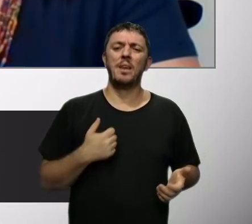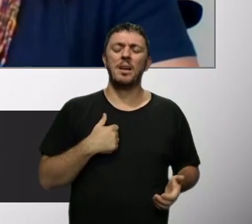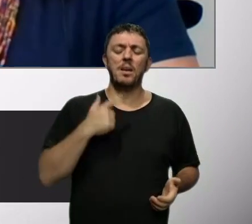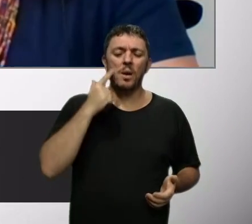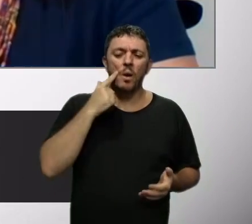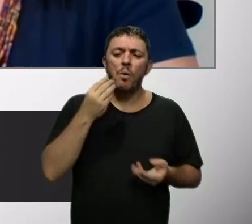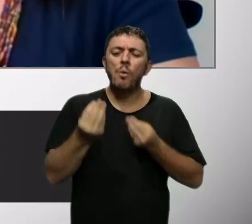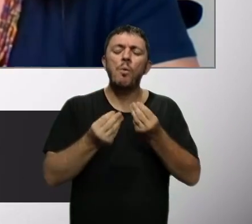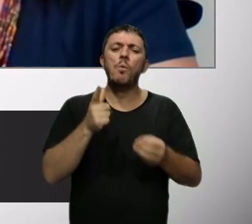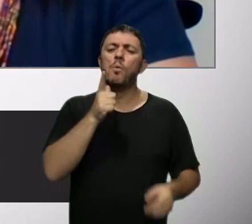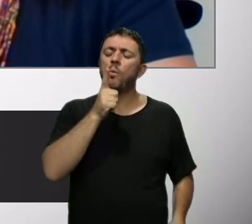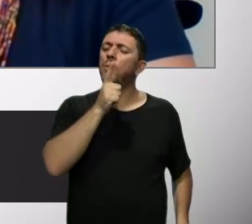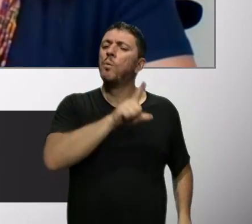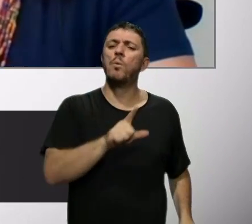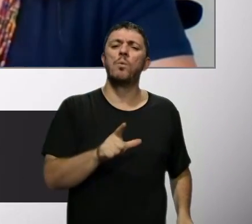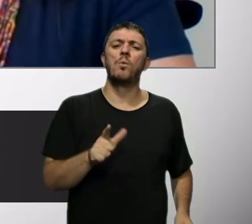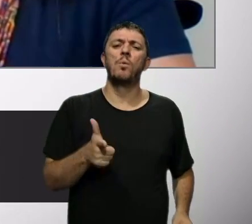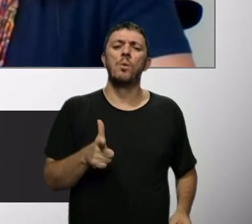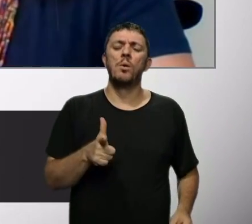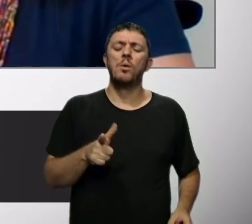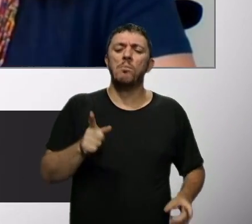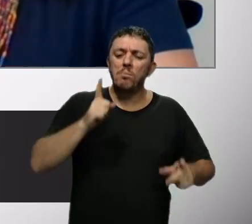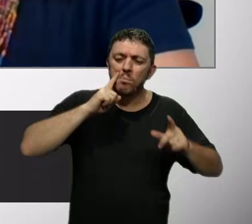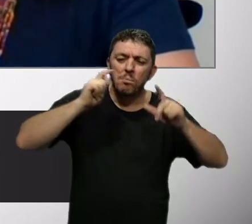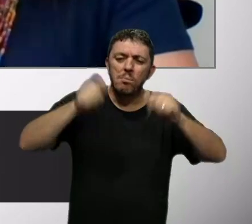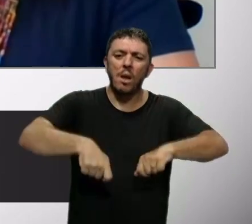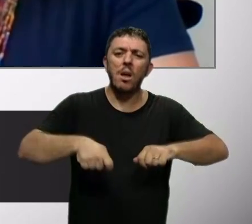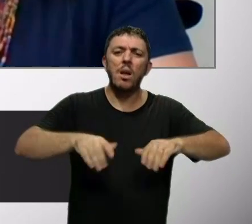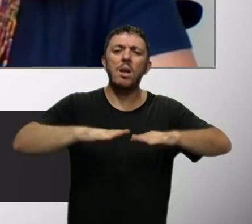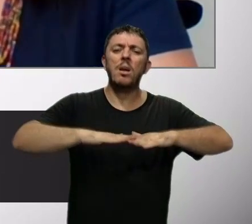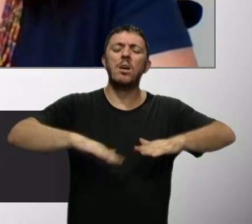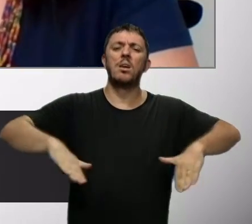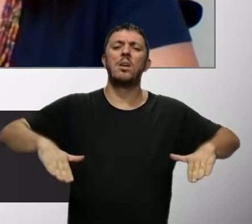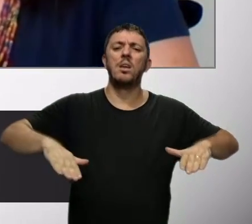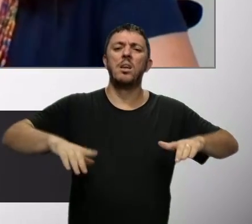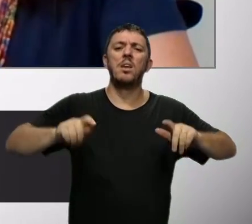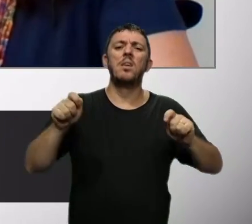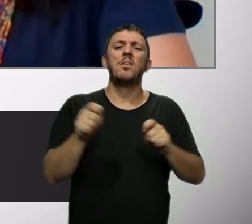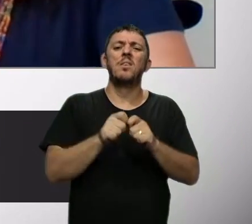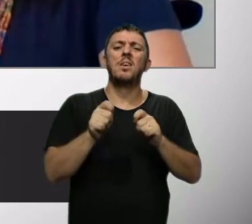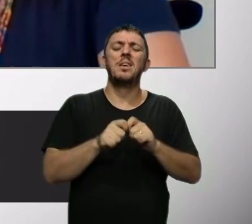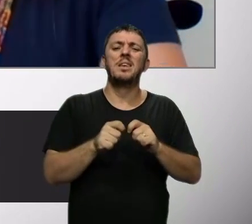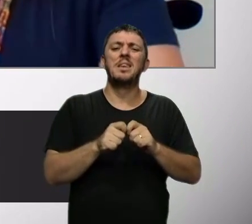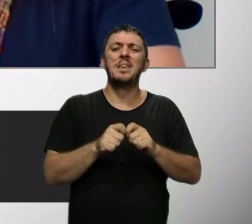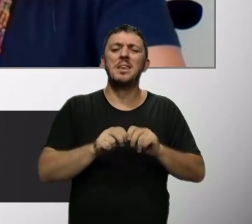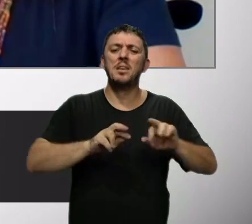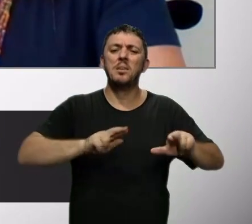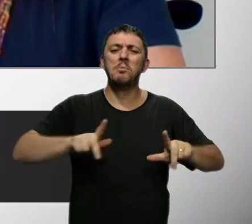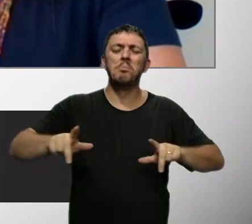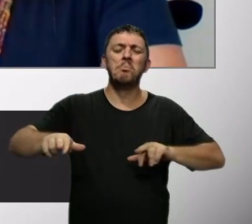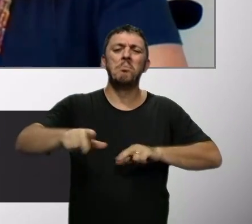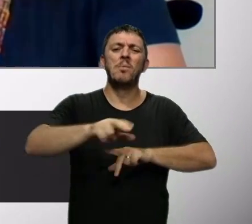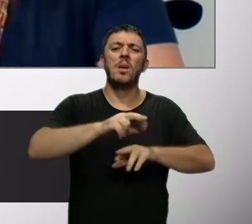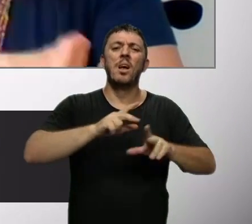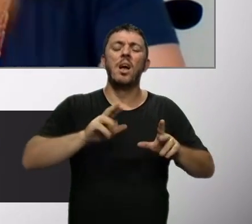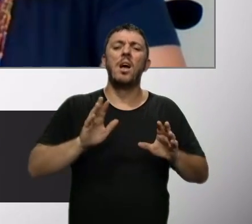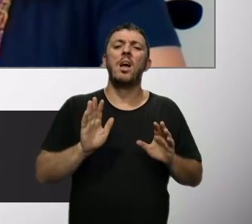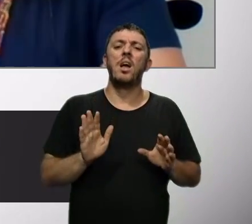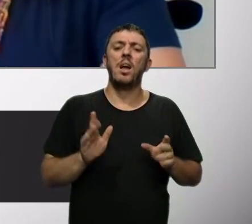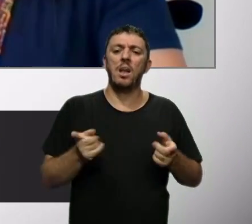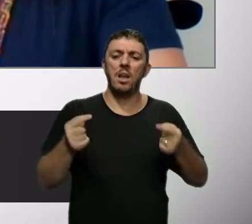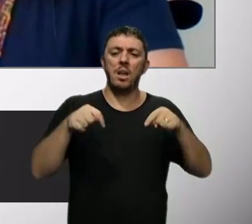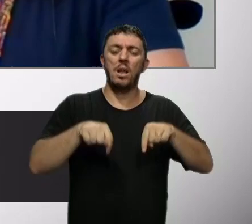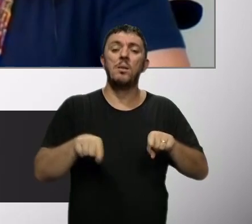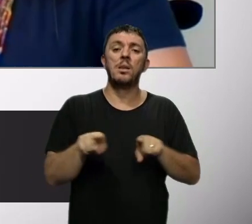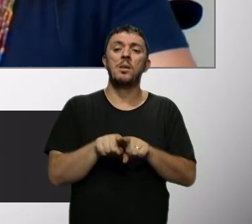gente consegue potencializar as ações das crianças, fazer muitas das coisas que a gente faz do lado de dentro, mas fazer